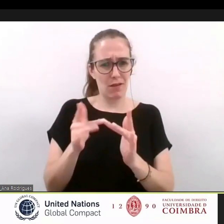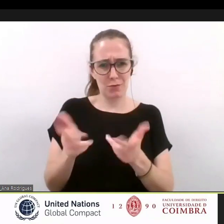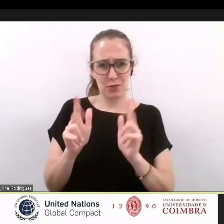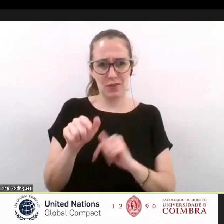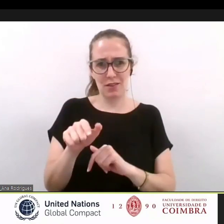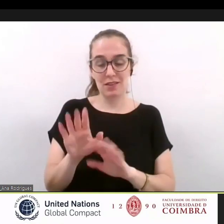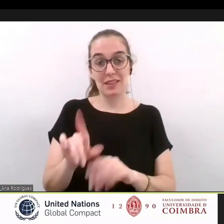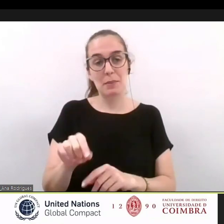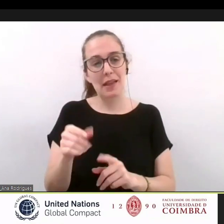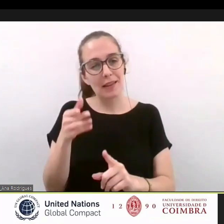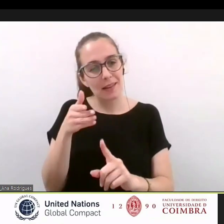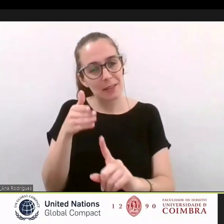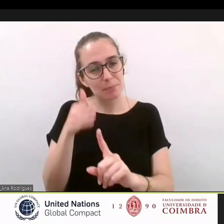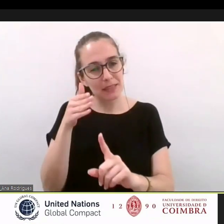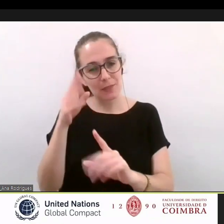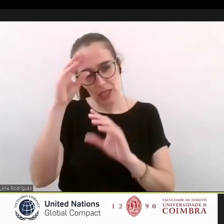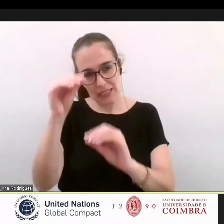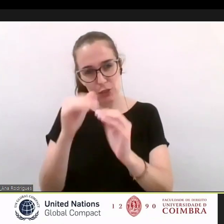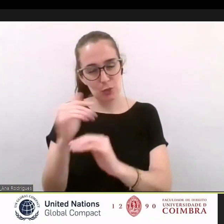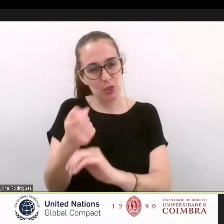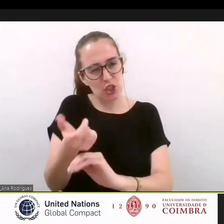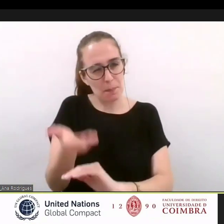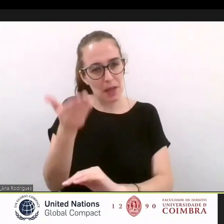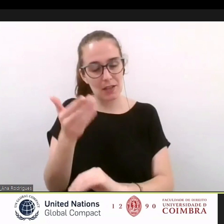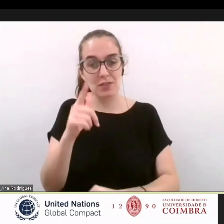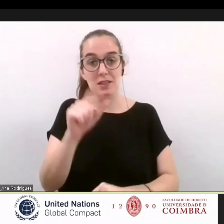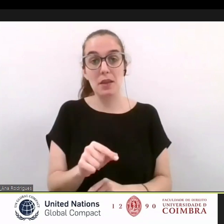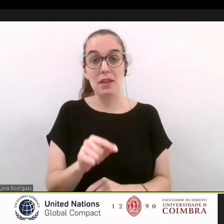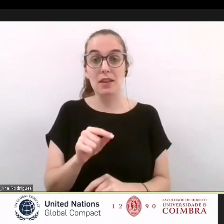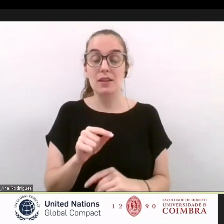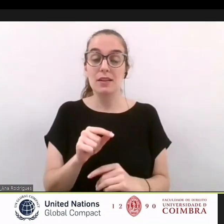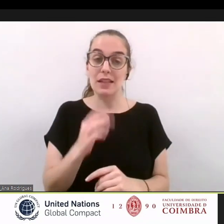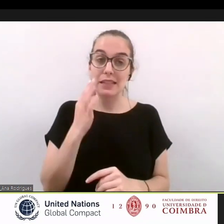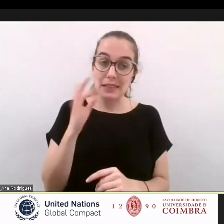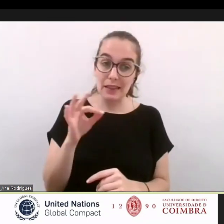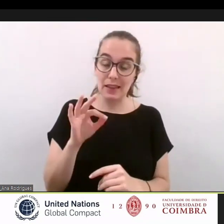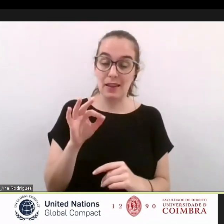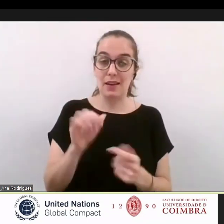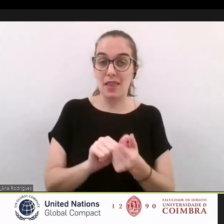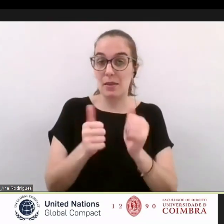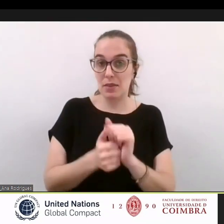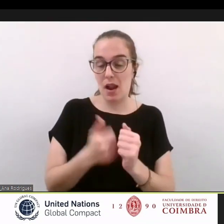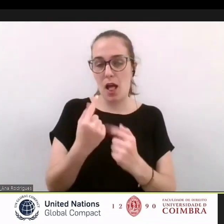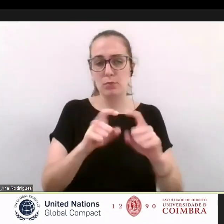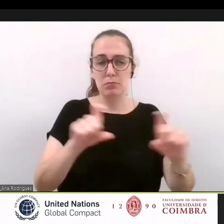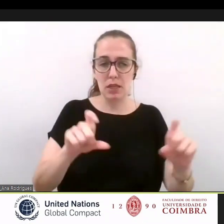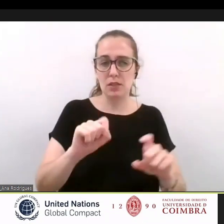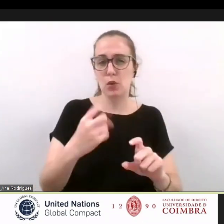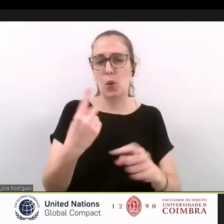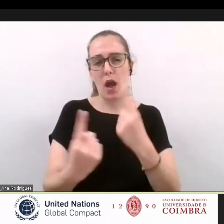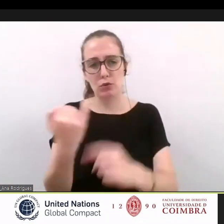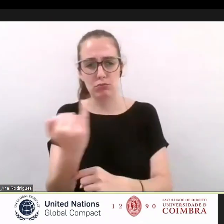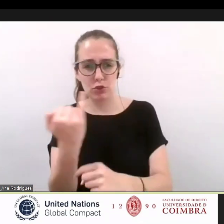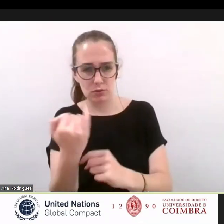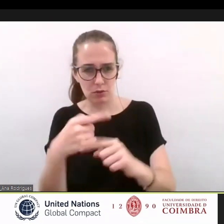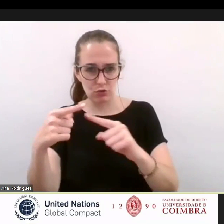mais vocacionado precisamente para o ensino superior ou até para, podendo ser adaptado para contexto empresarial ou outros